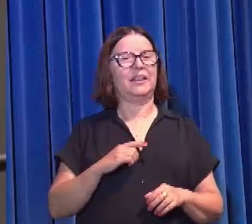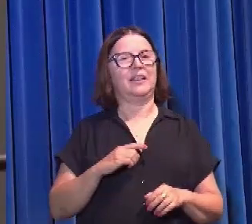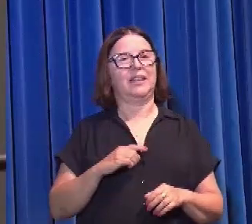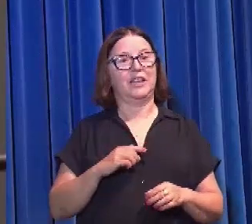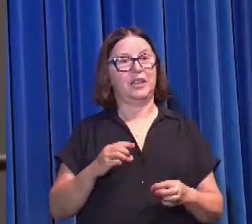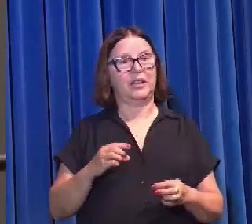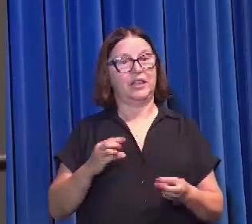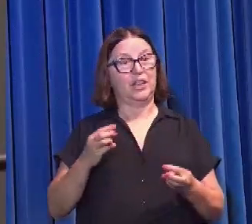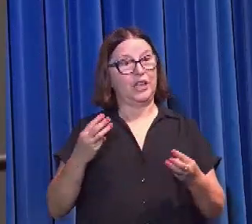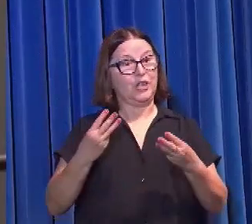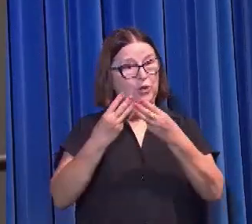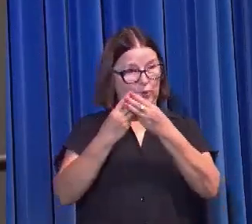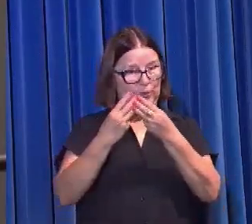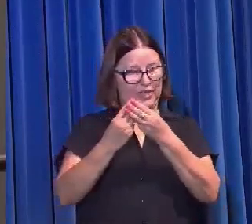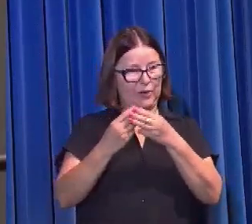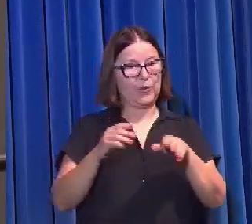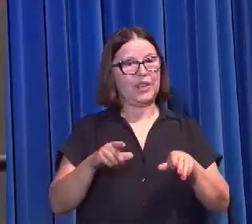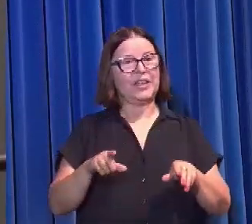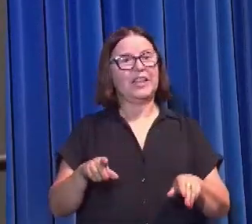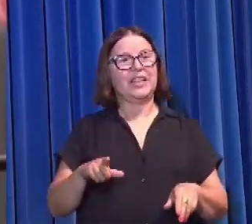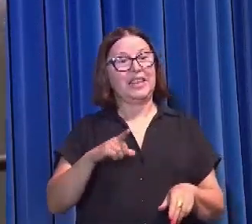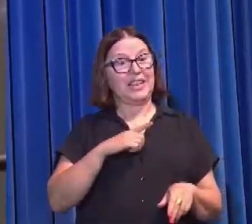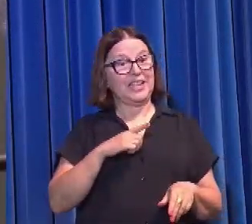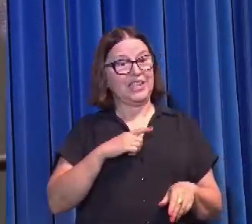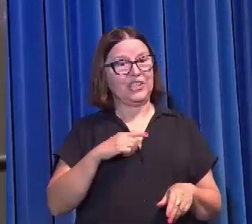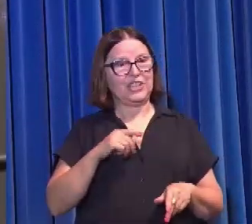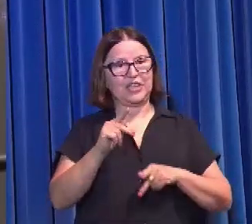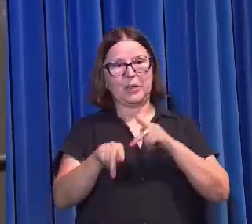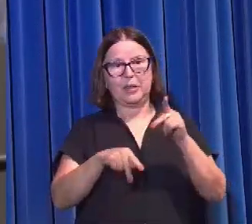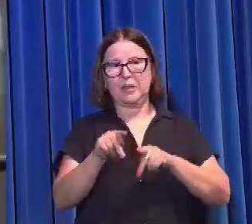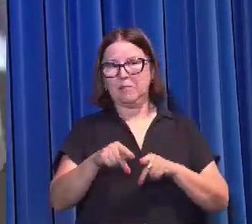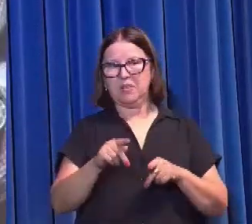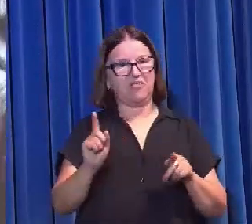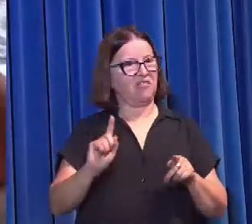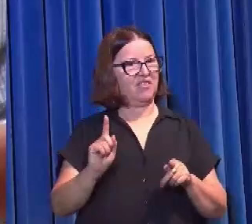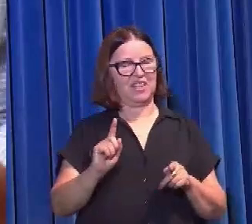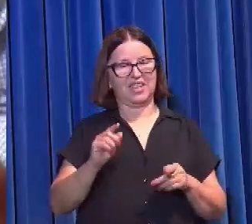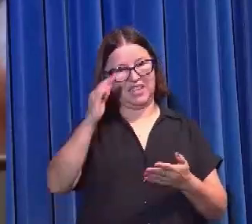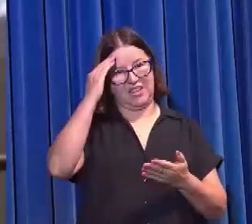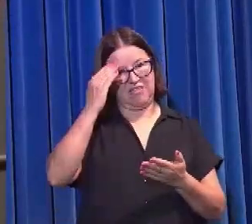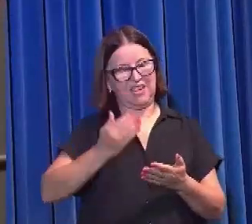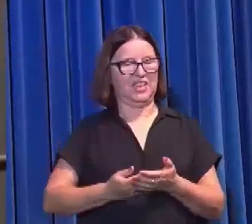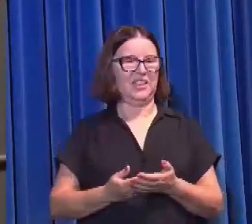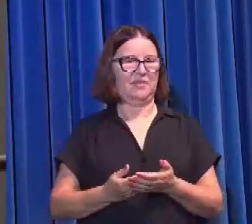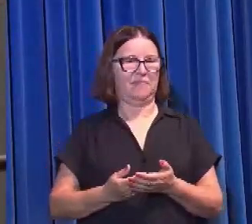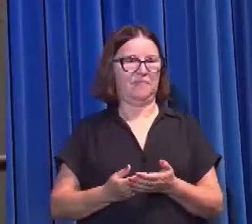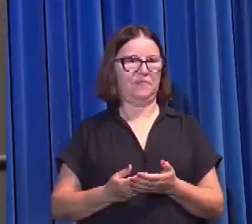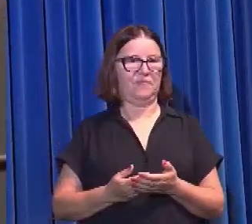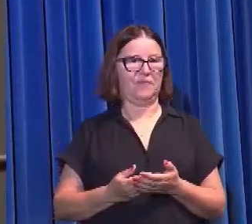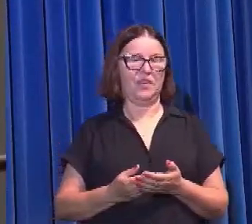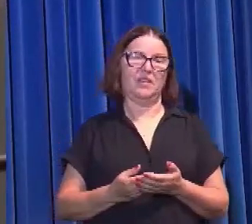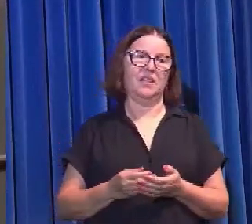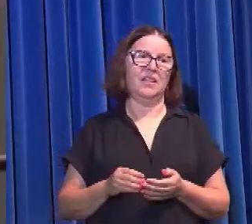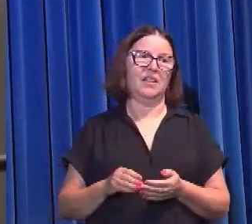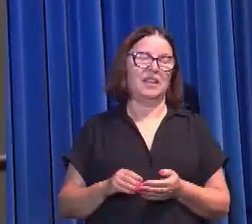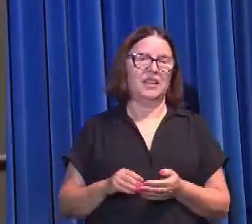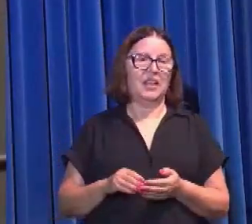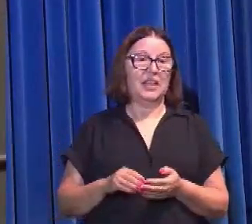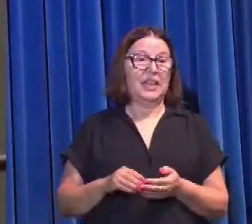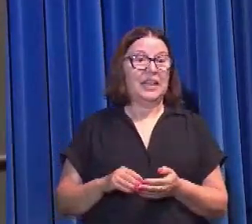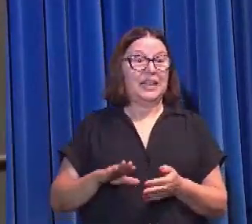pagão, viveu sem Deus a vida inteira, e o outro totalmente religioso, apegado na lei. Povos que